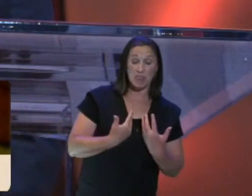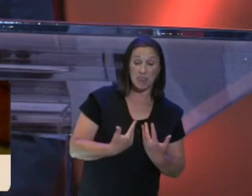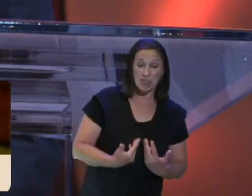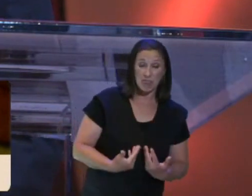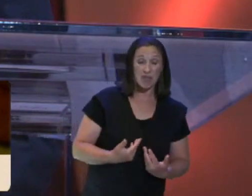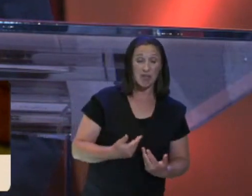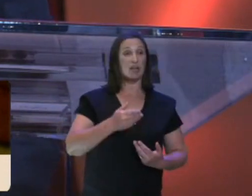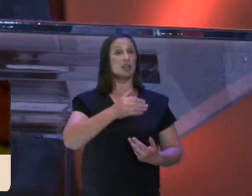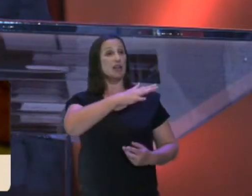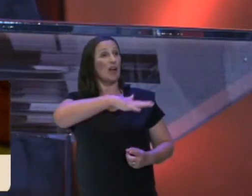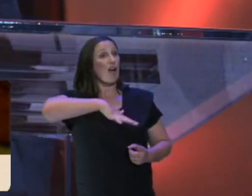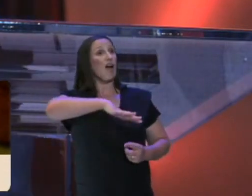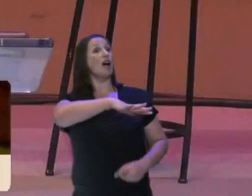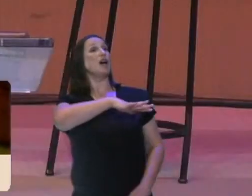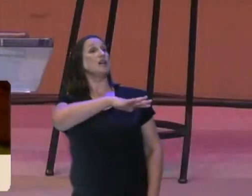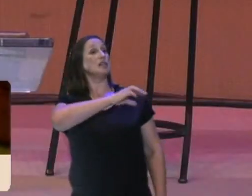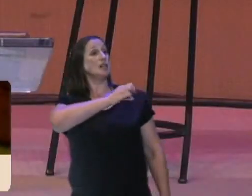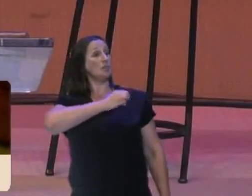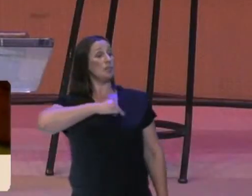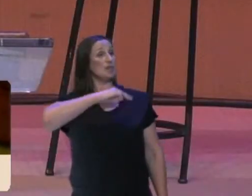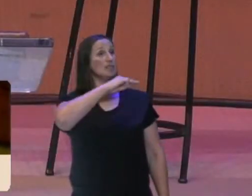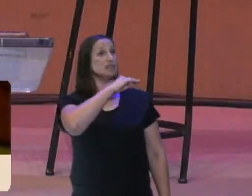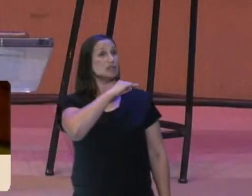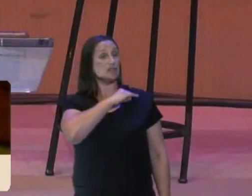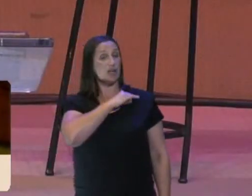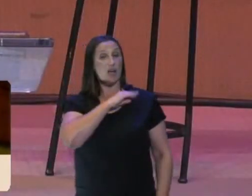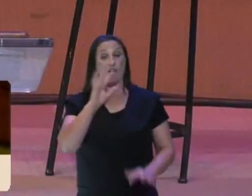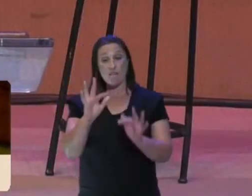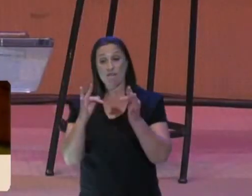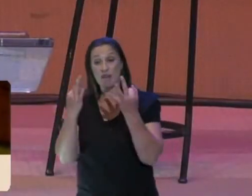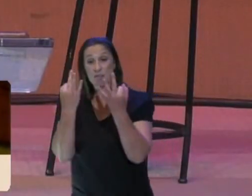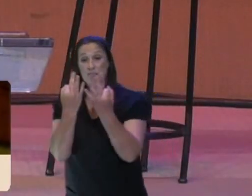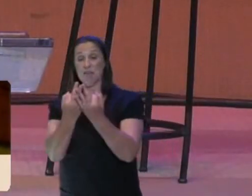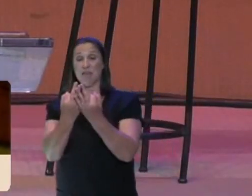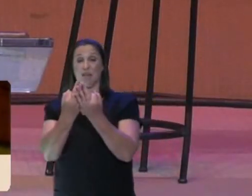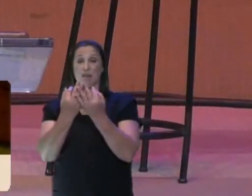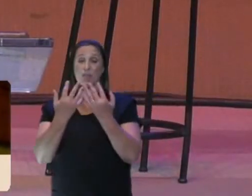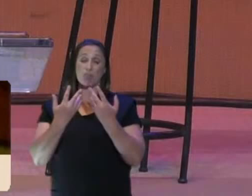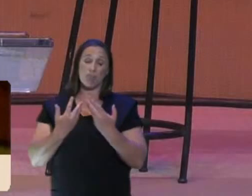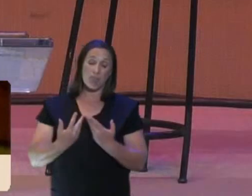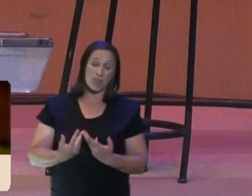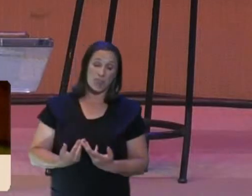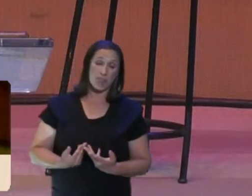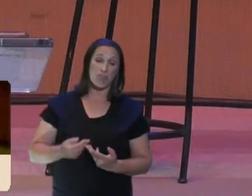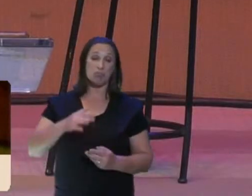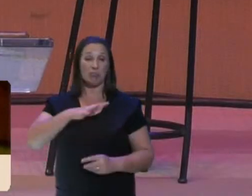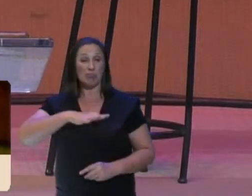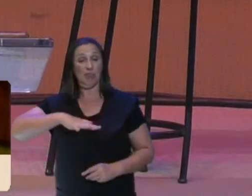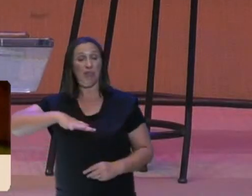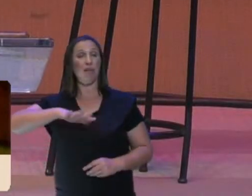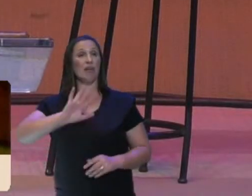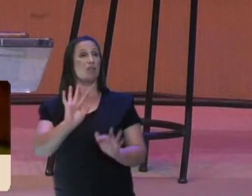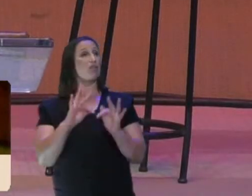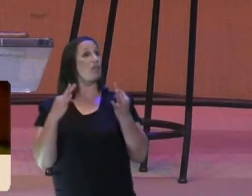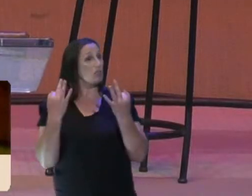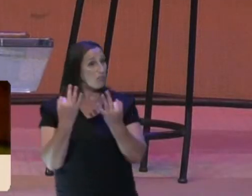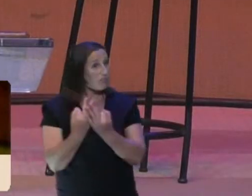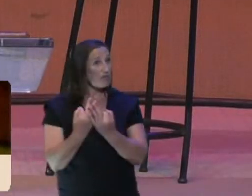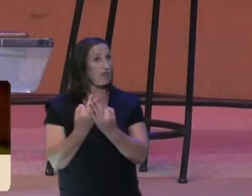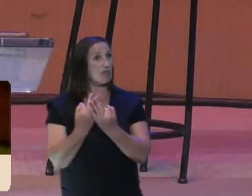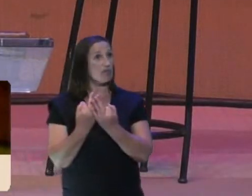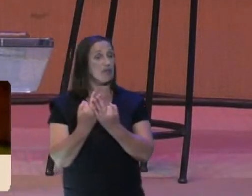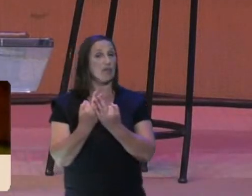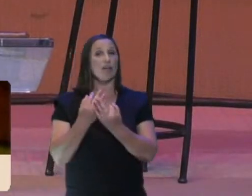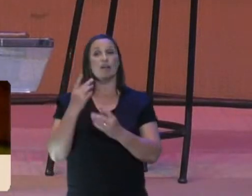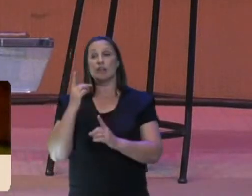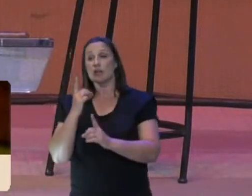ministérios, familiares desanimados com as questões, com os problemas. Eu tenho